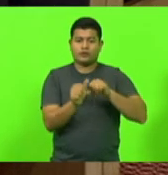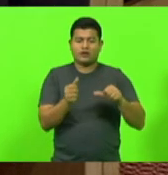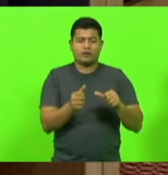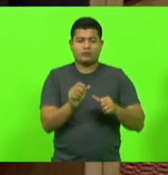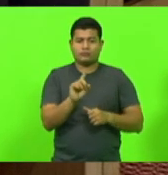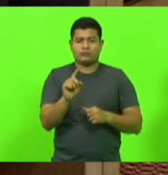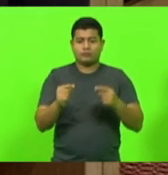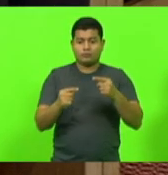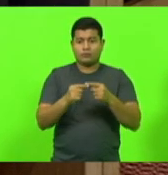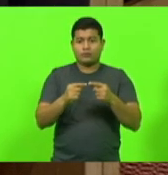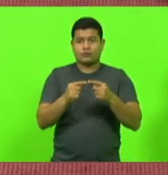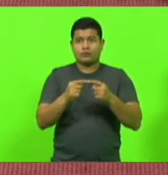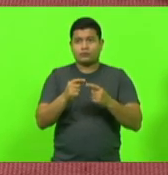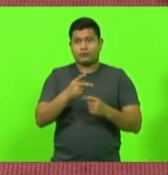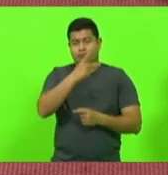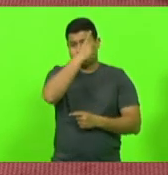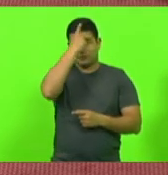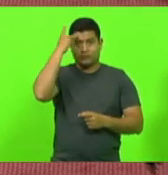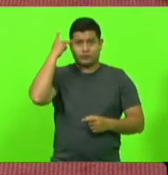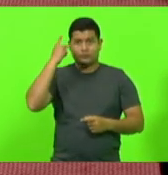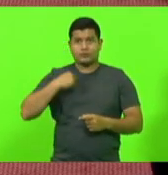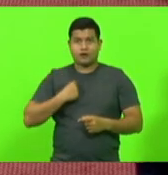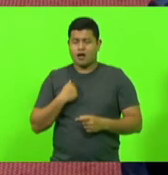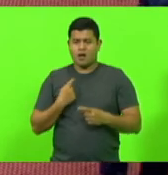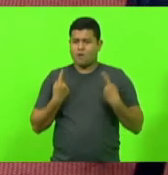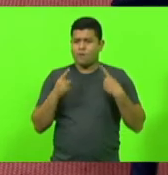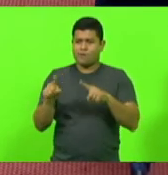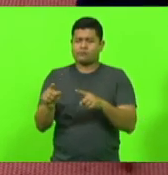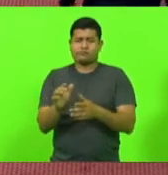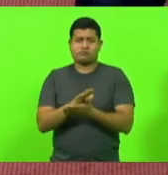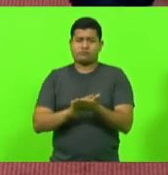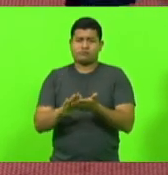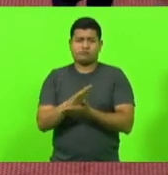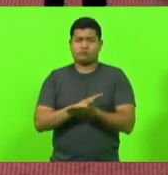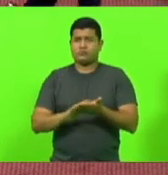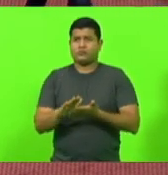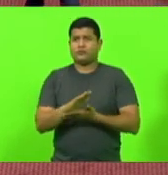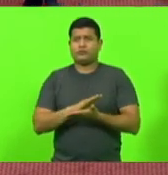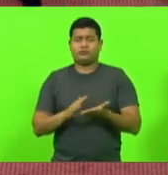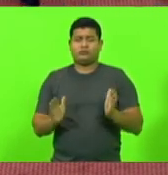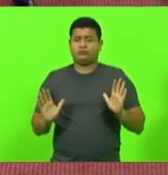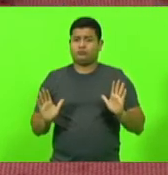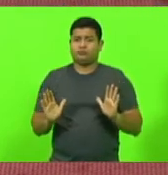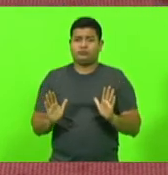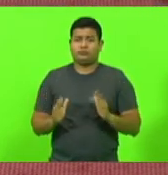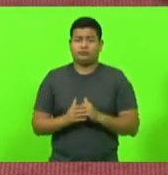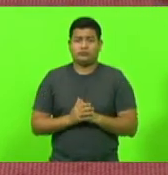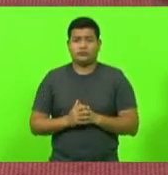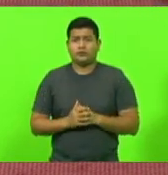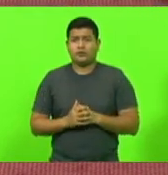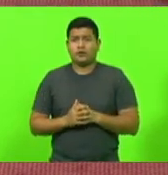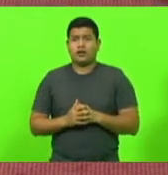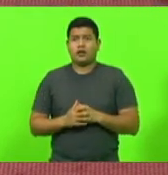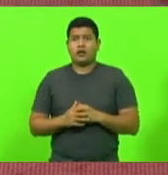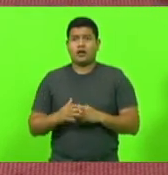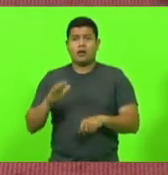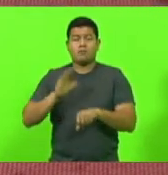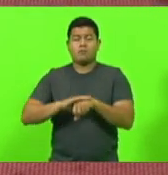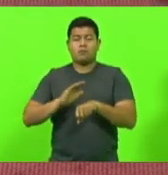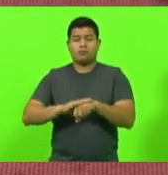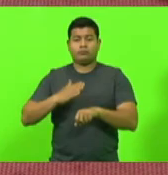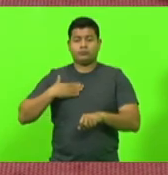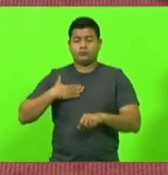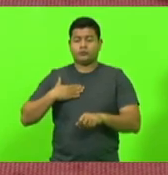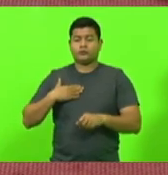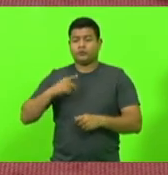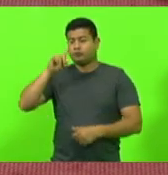não teria nenhuma objeção, não passou pela minha autonomia essa